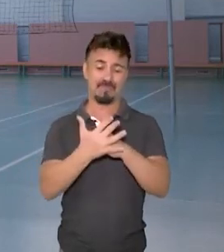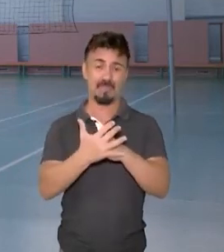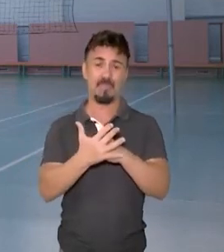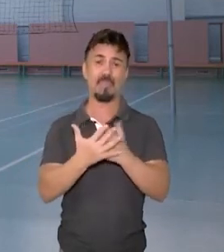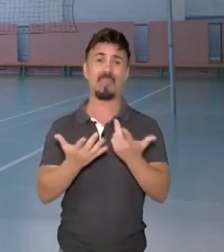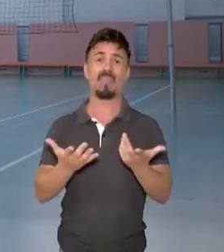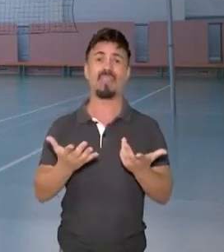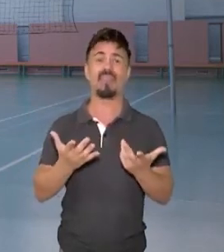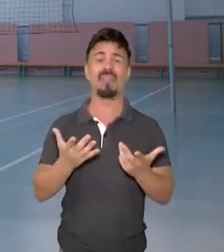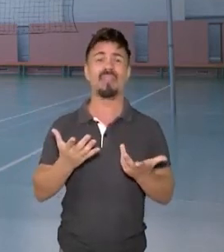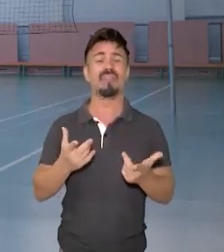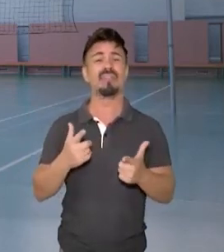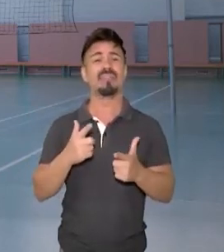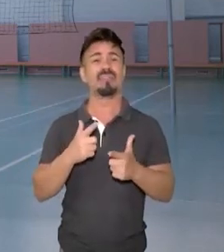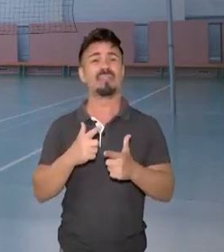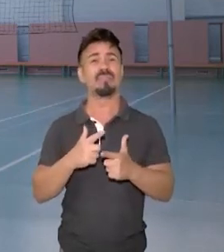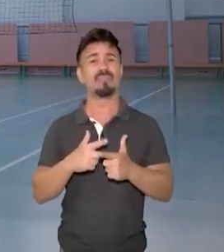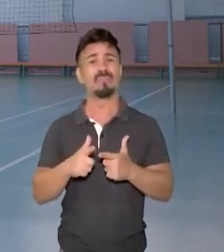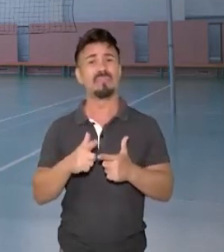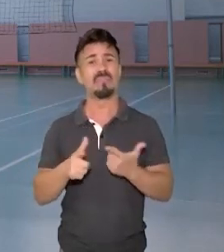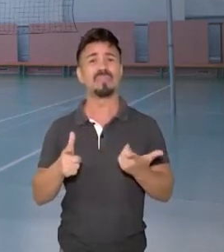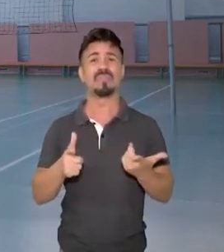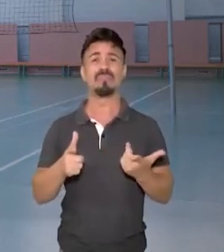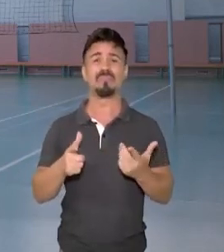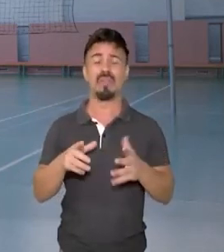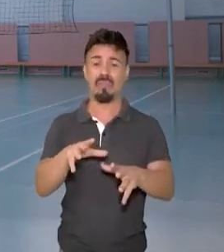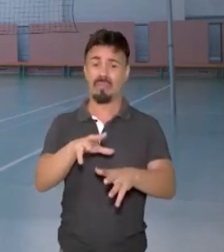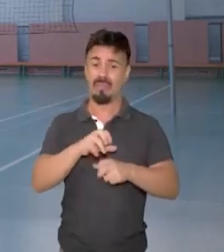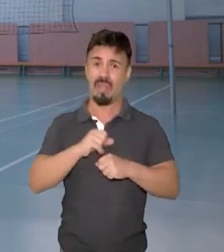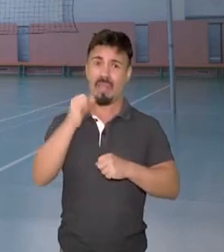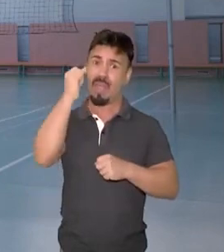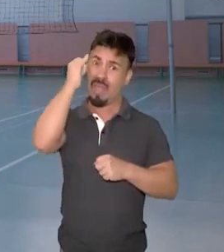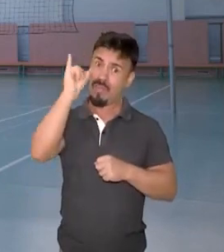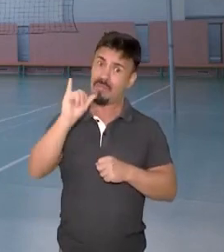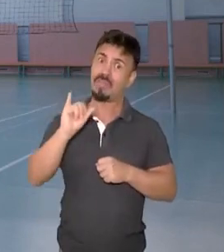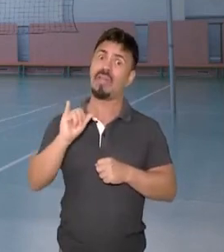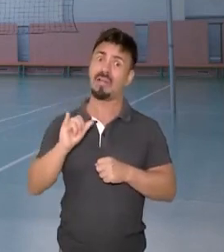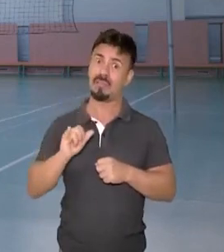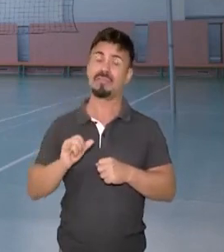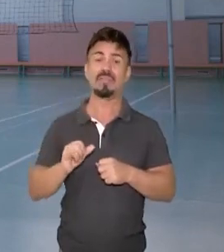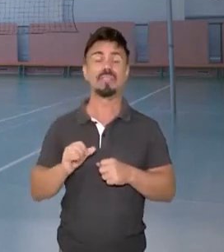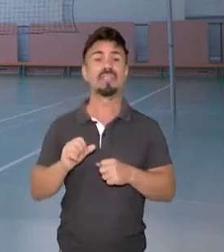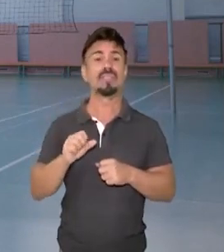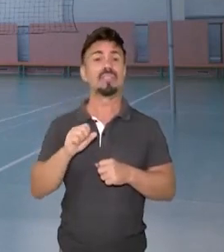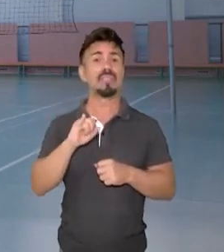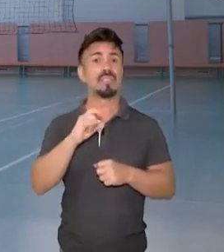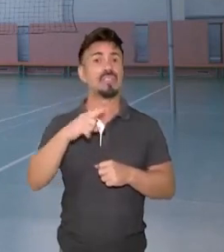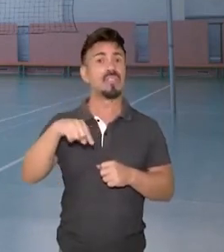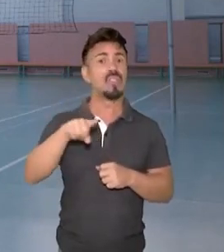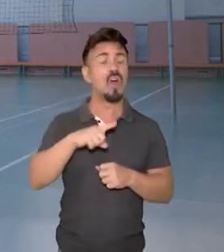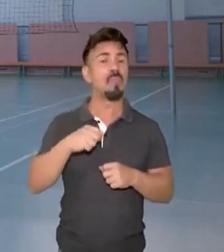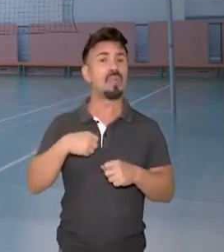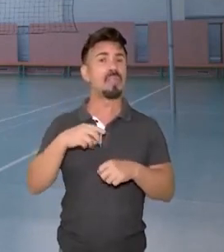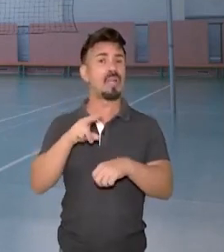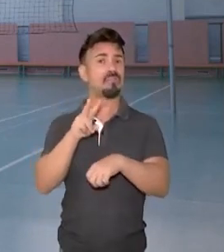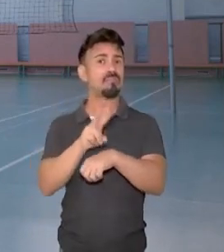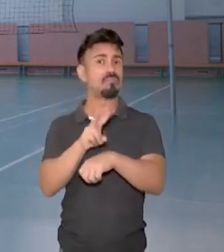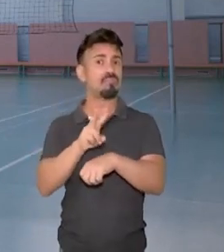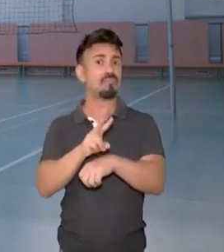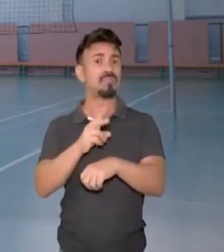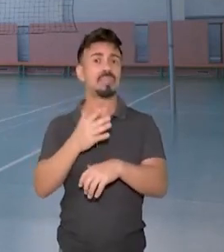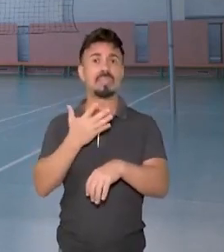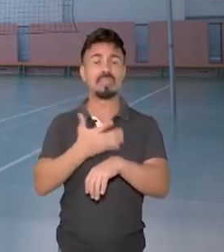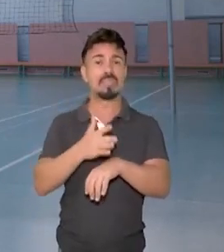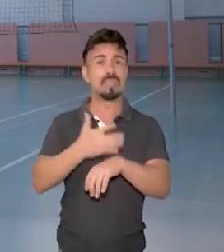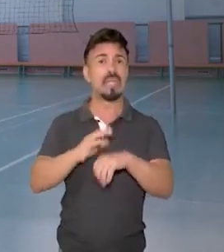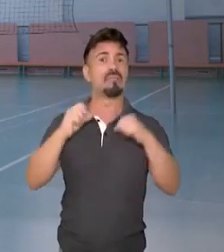gente fica suscetíveis adquirir esse vírus de atingir algum nosso pulmão Então se a gente adquire é o ato